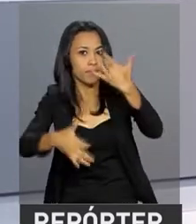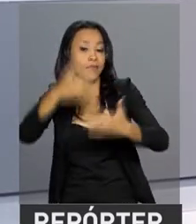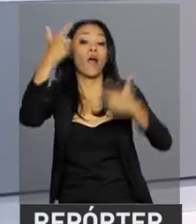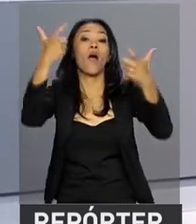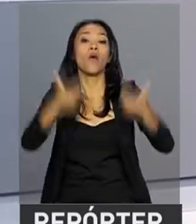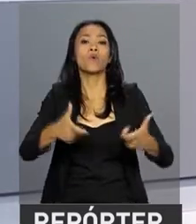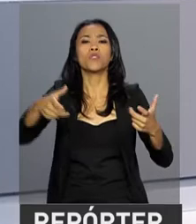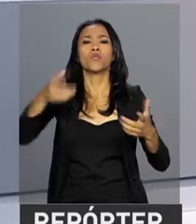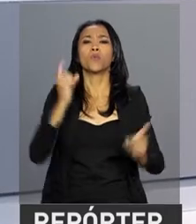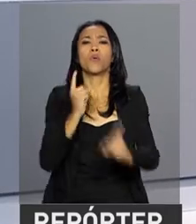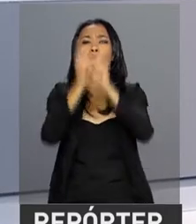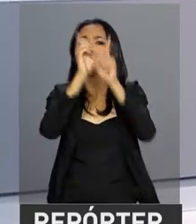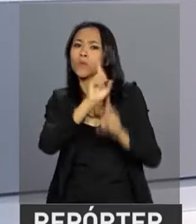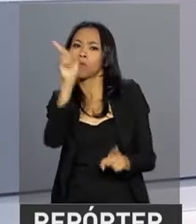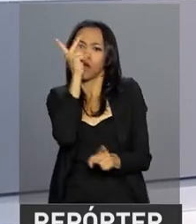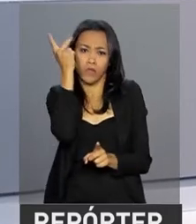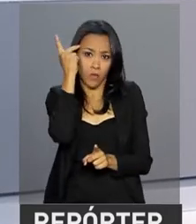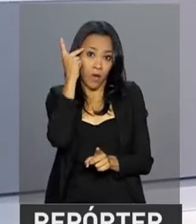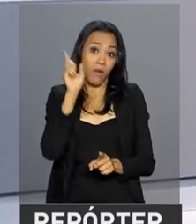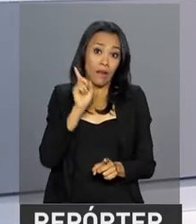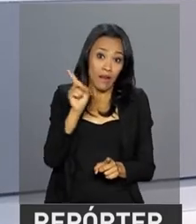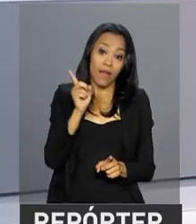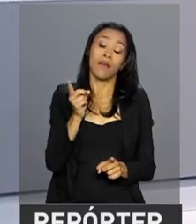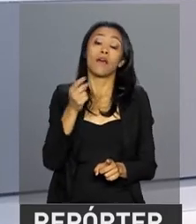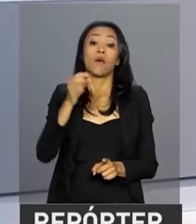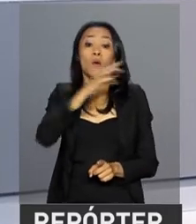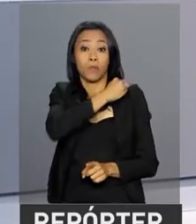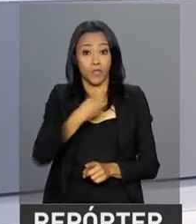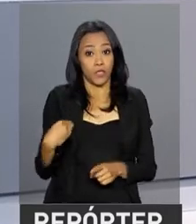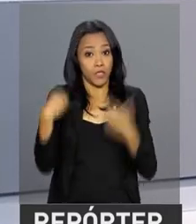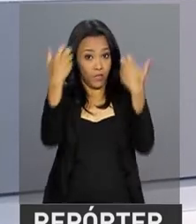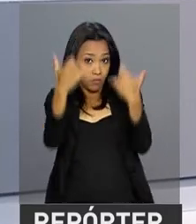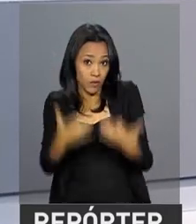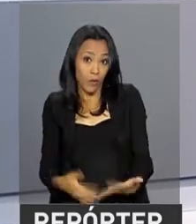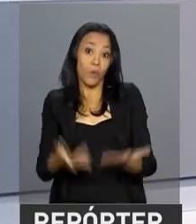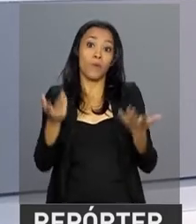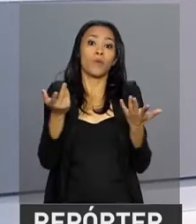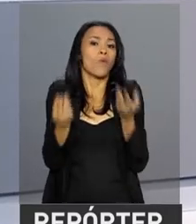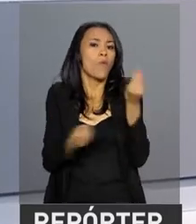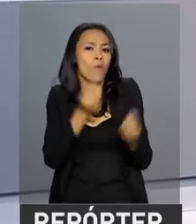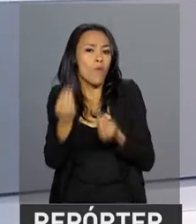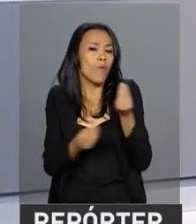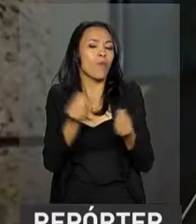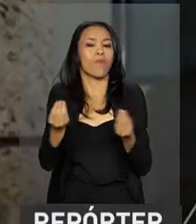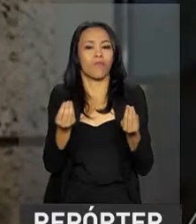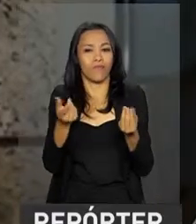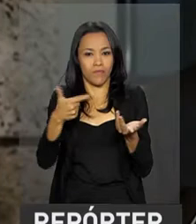são paulo no encontro o ministro henrique meirelles falou sobre o resultado do governo central